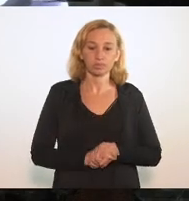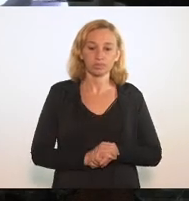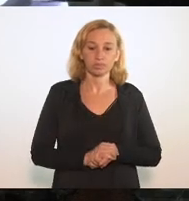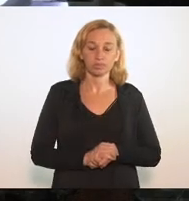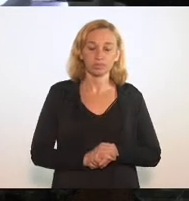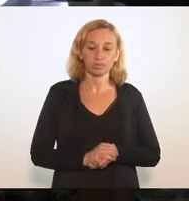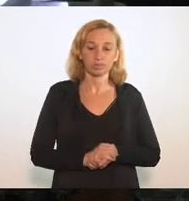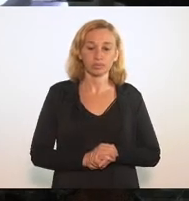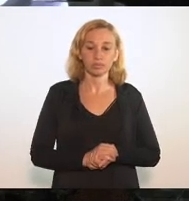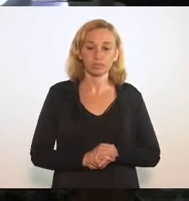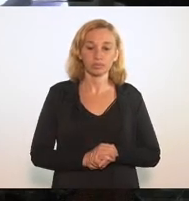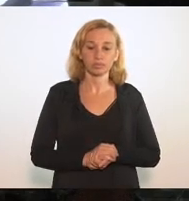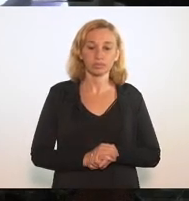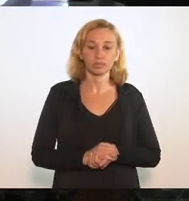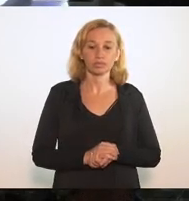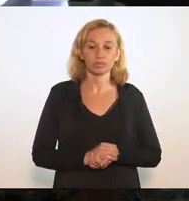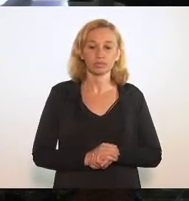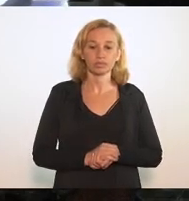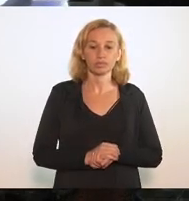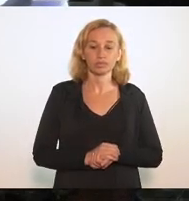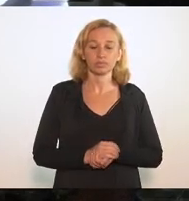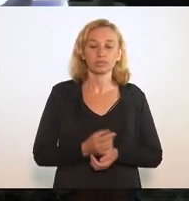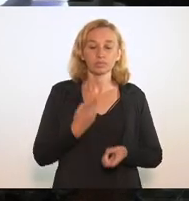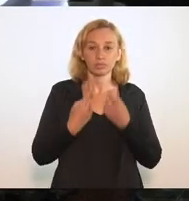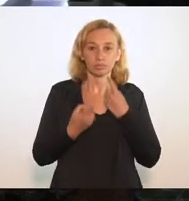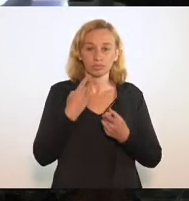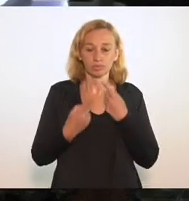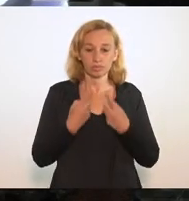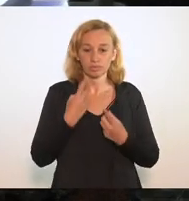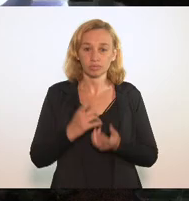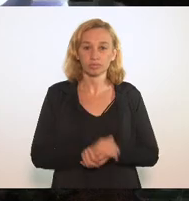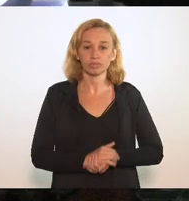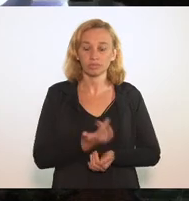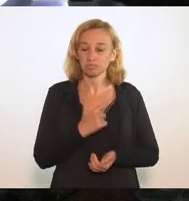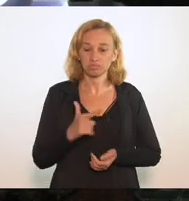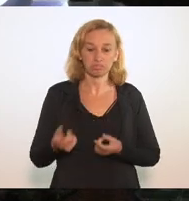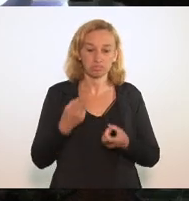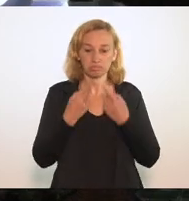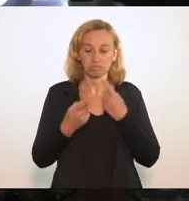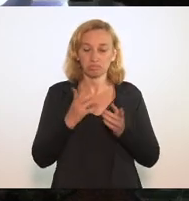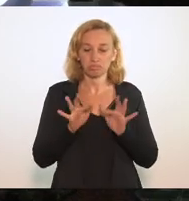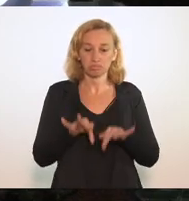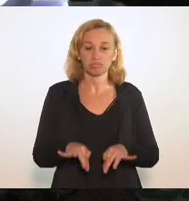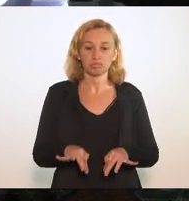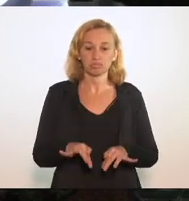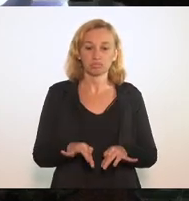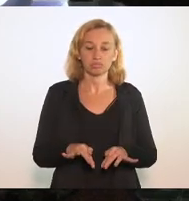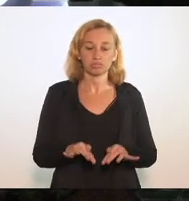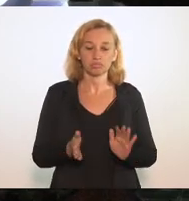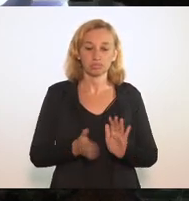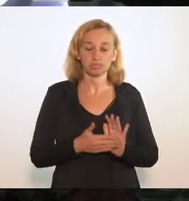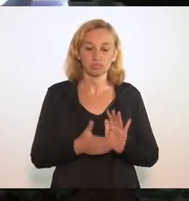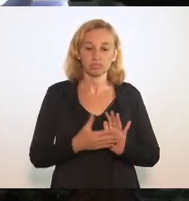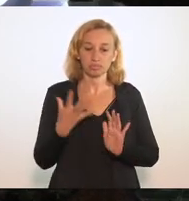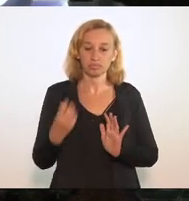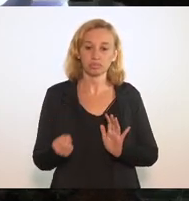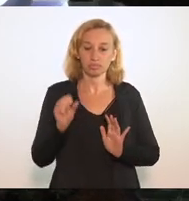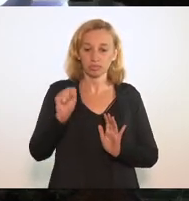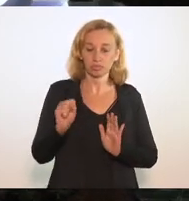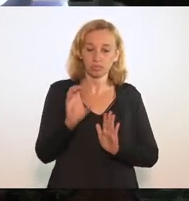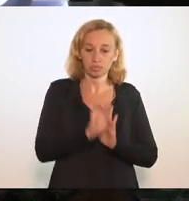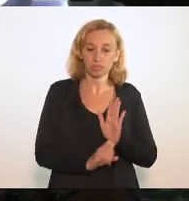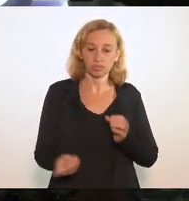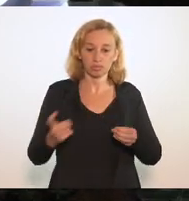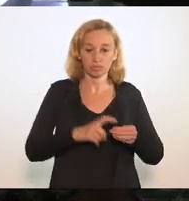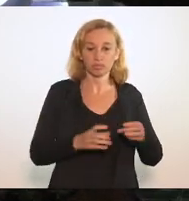Com os pareceres emitidos em discussão. Não havendo que queira discutir, encerrada a discussão, a presente proposta recebeu 8 emendas e